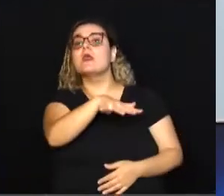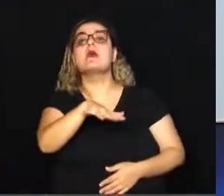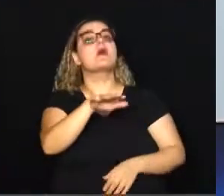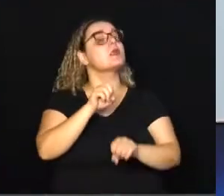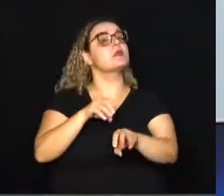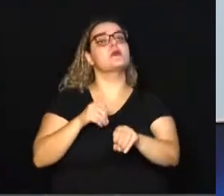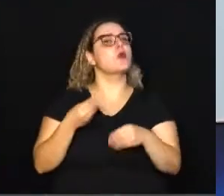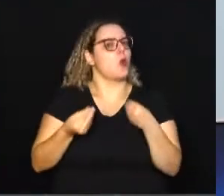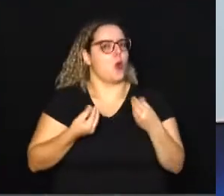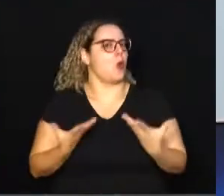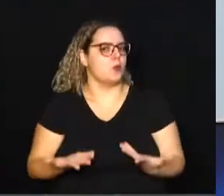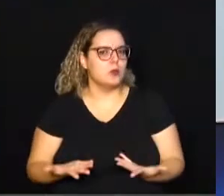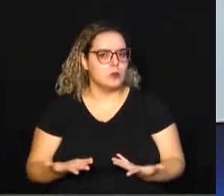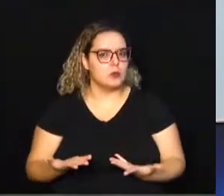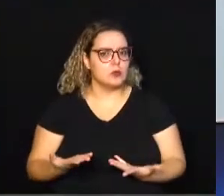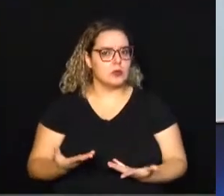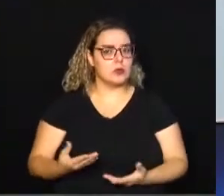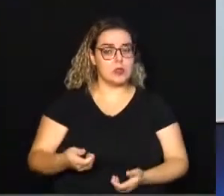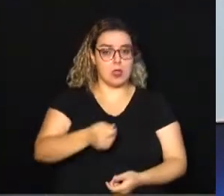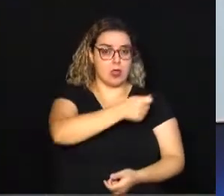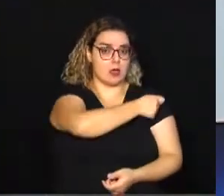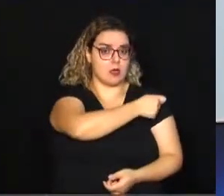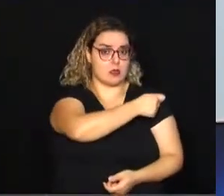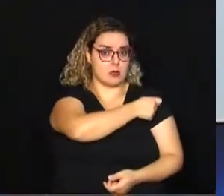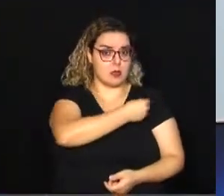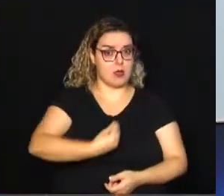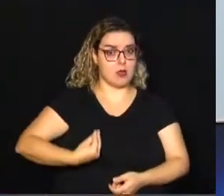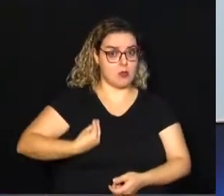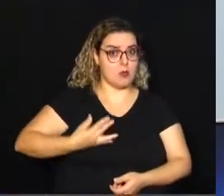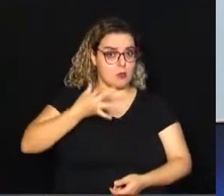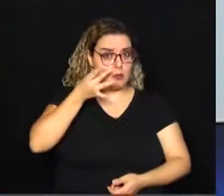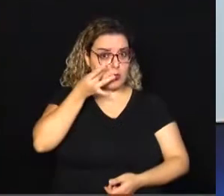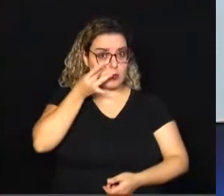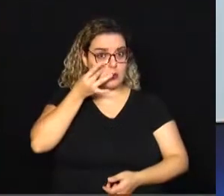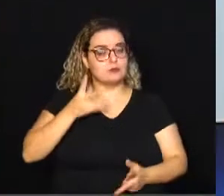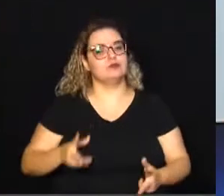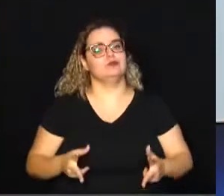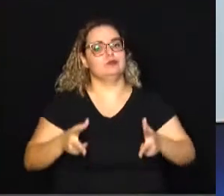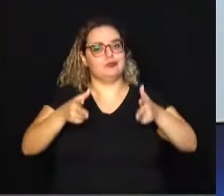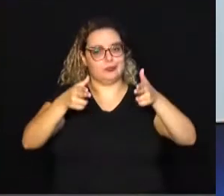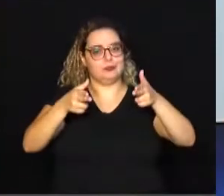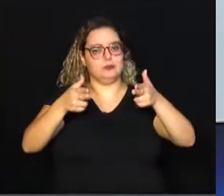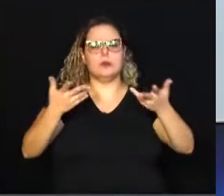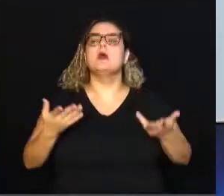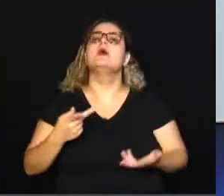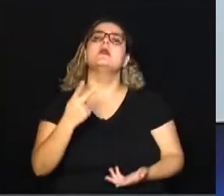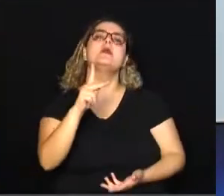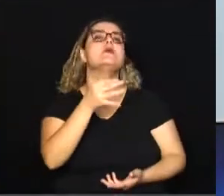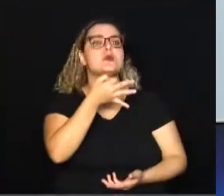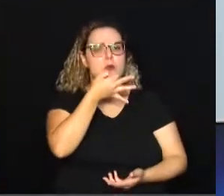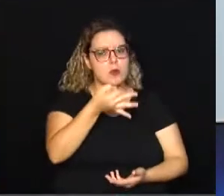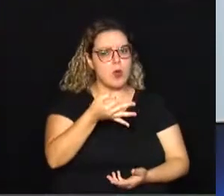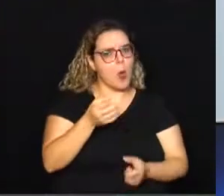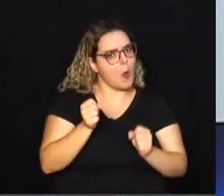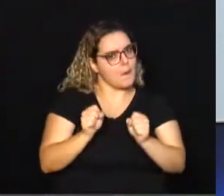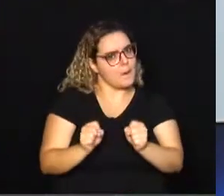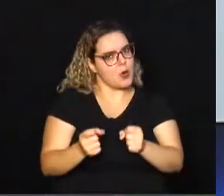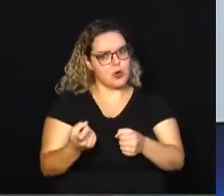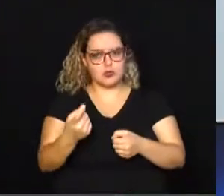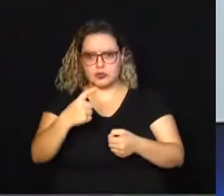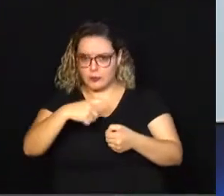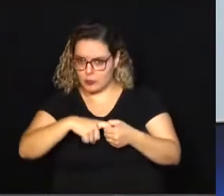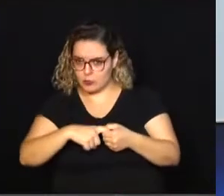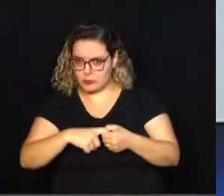As aulas presenciais estão suspensas na cidade. Na sua opinião, elas devem retornar neste momento que